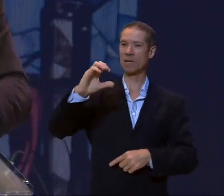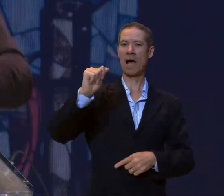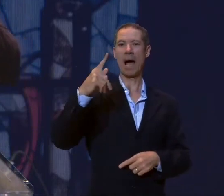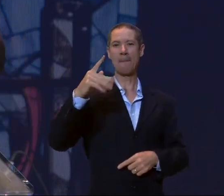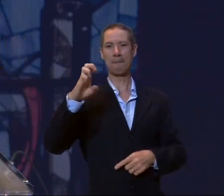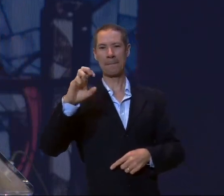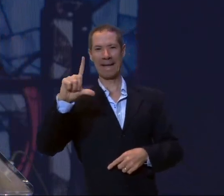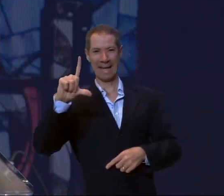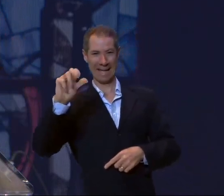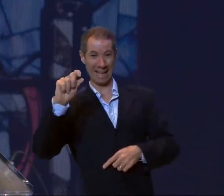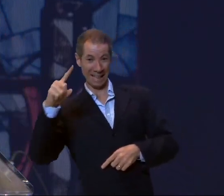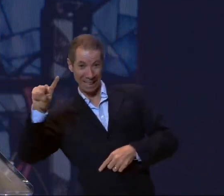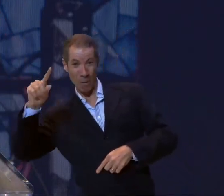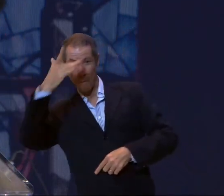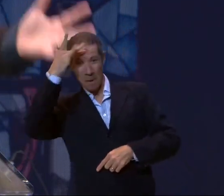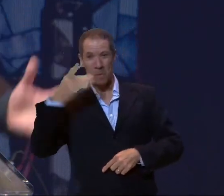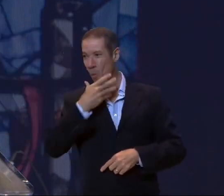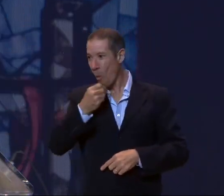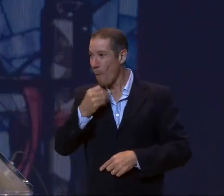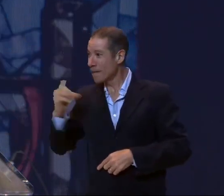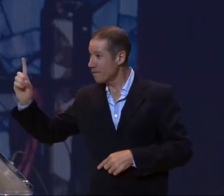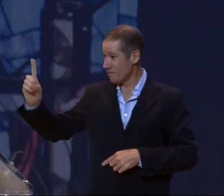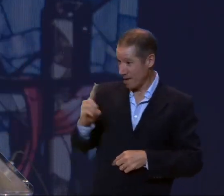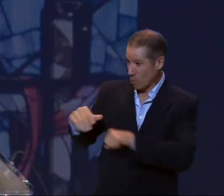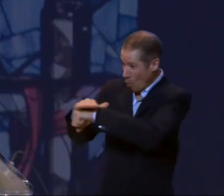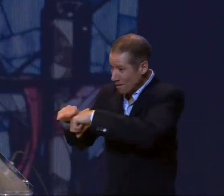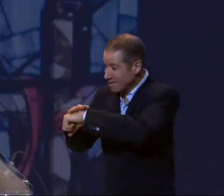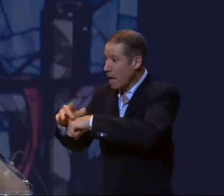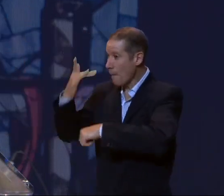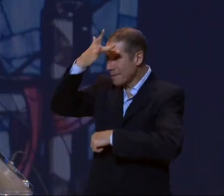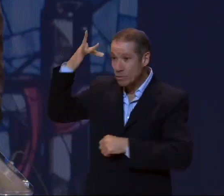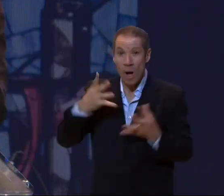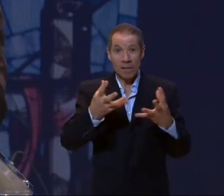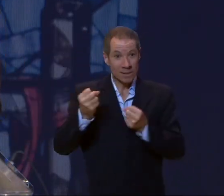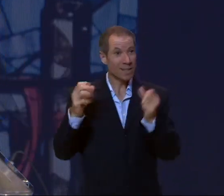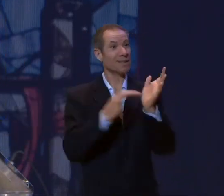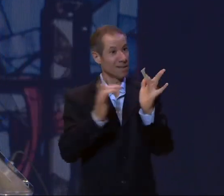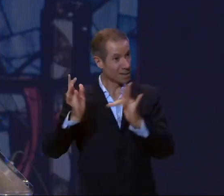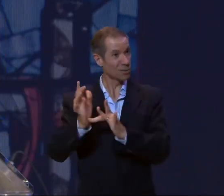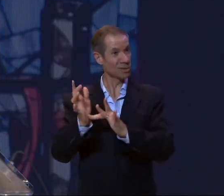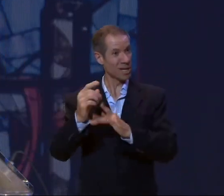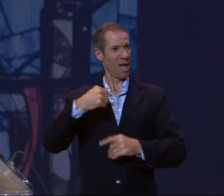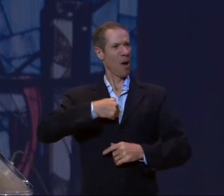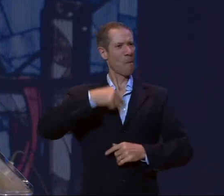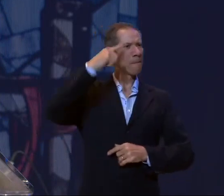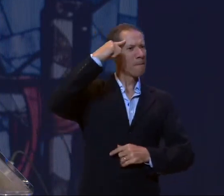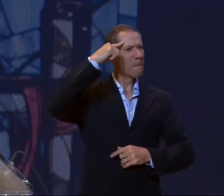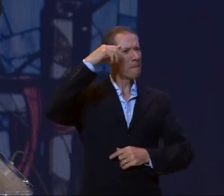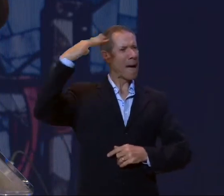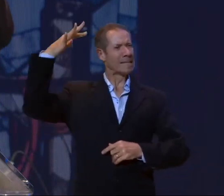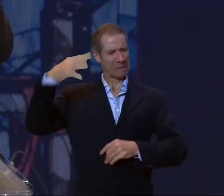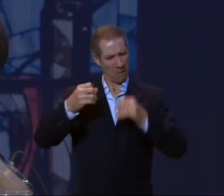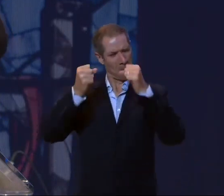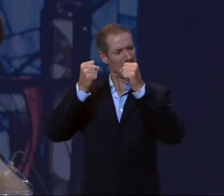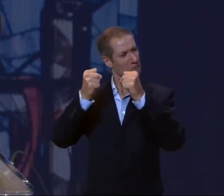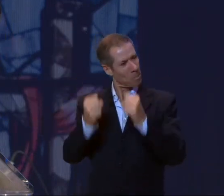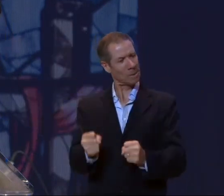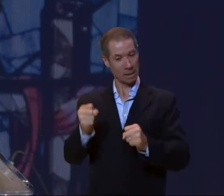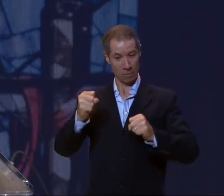pessoas, e tem gente que se converte. E eu fiquei pensando nesse